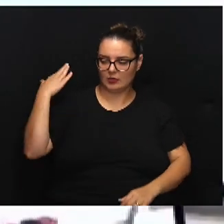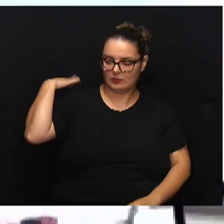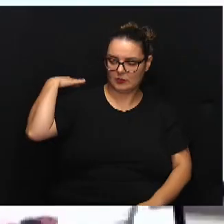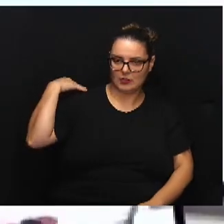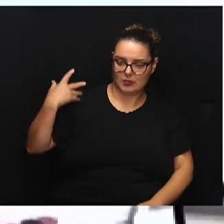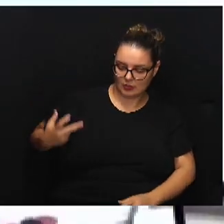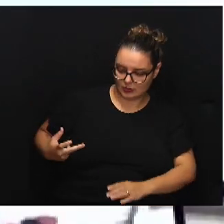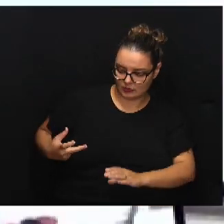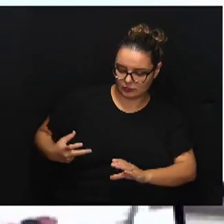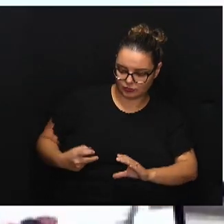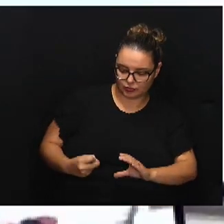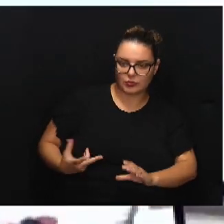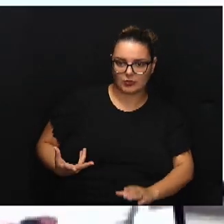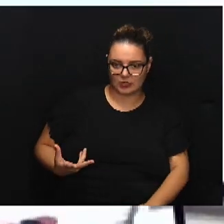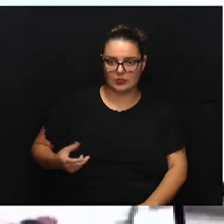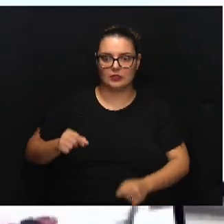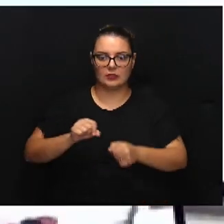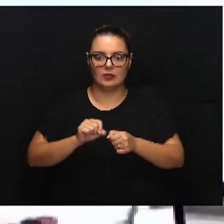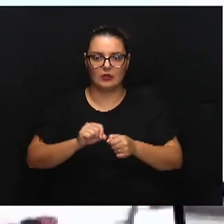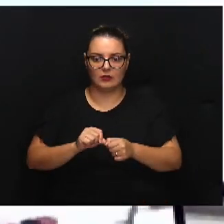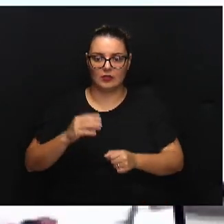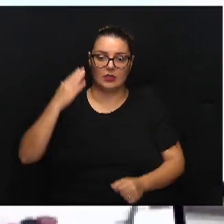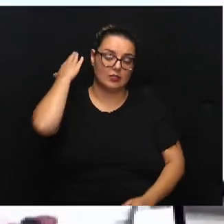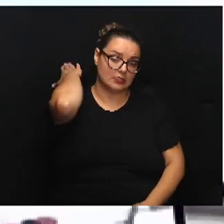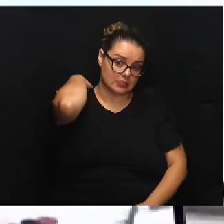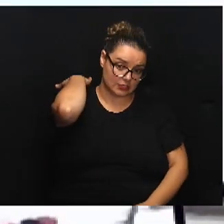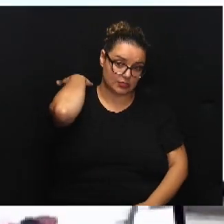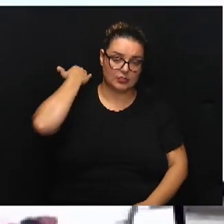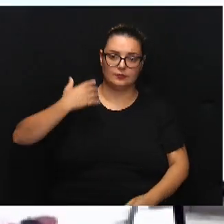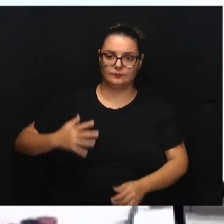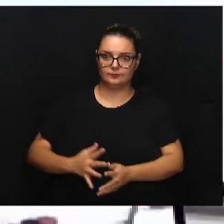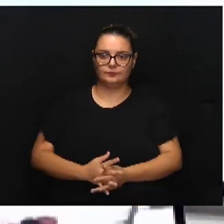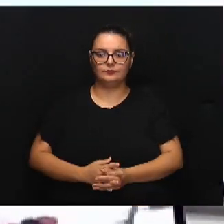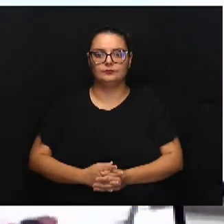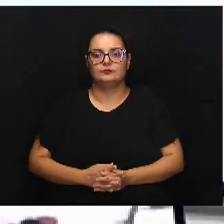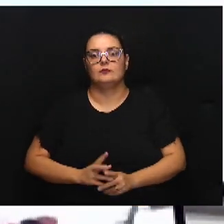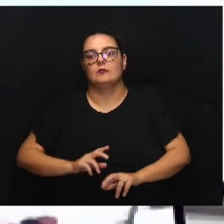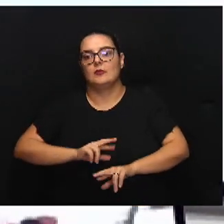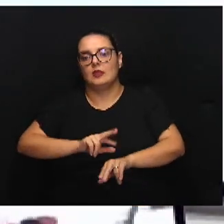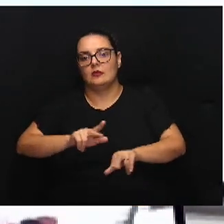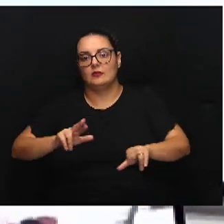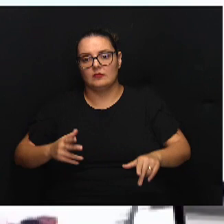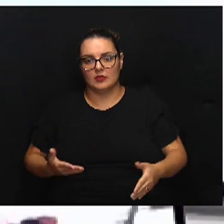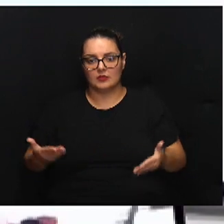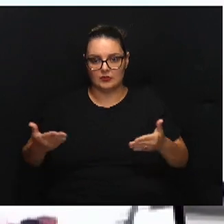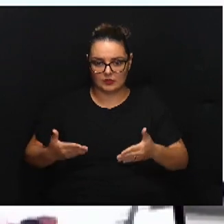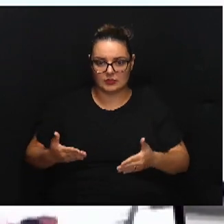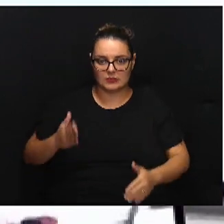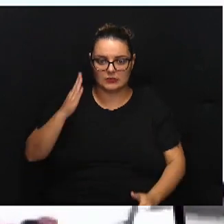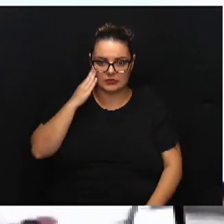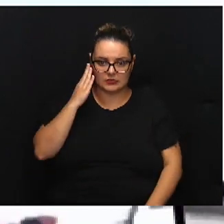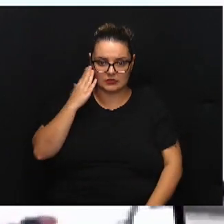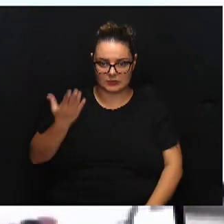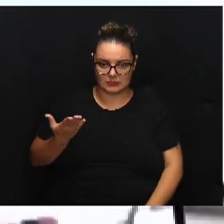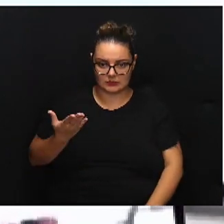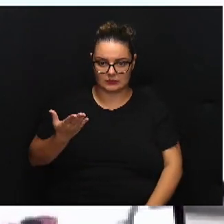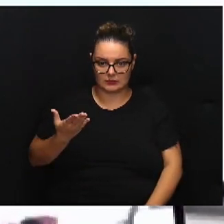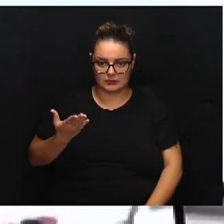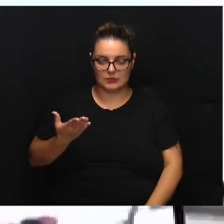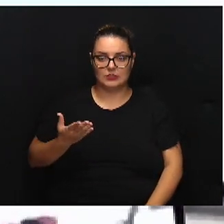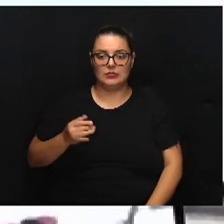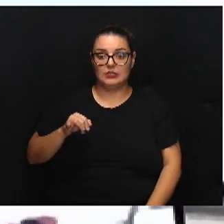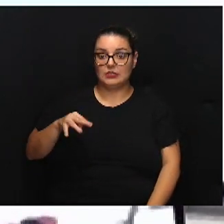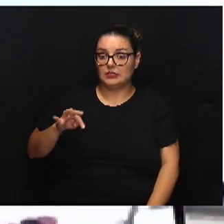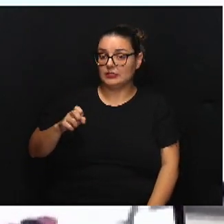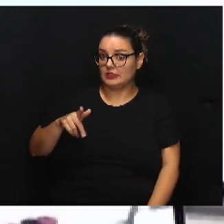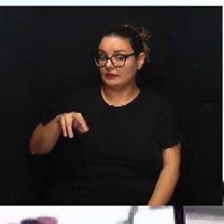de procedimento anestésico que se faz nas costas. Existem muitos, hoje, sabemos que muitas intervenções que não